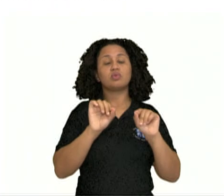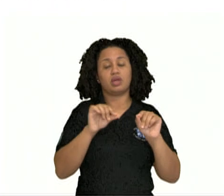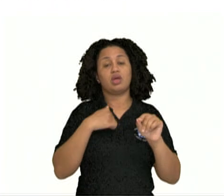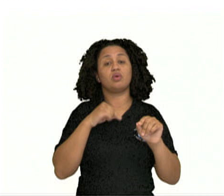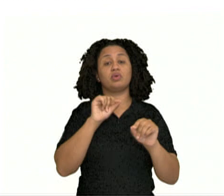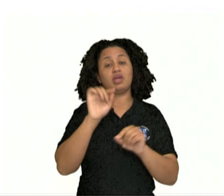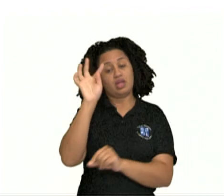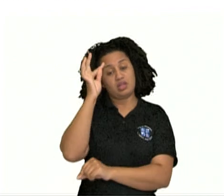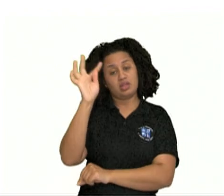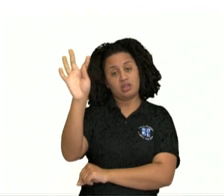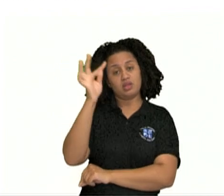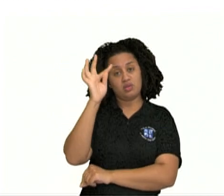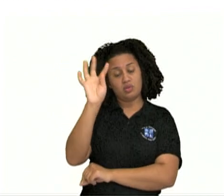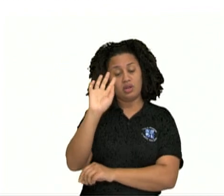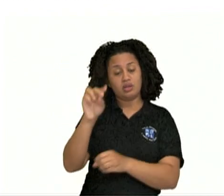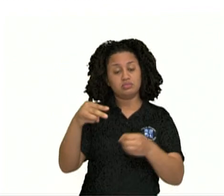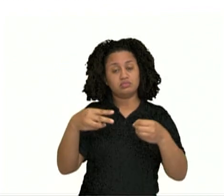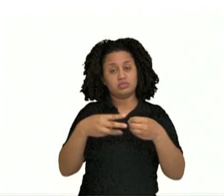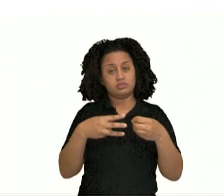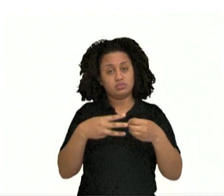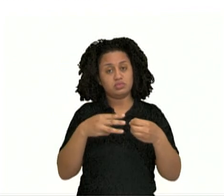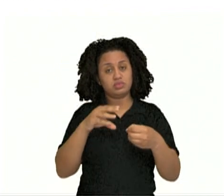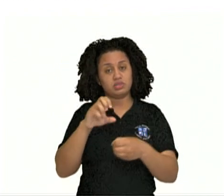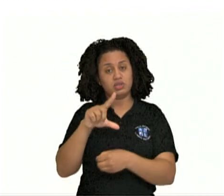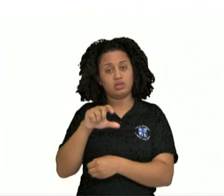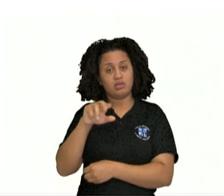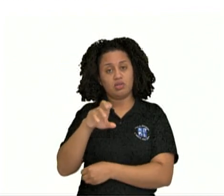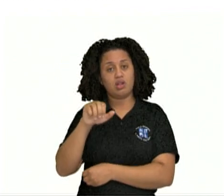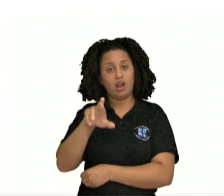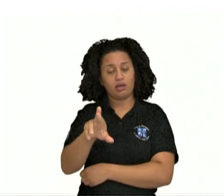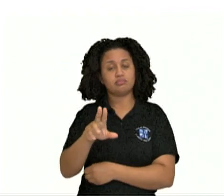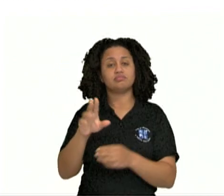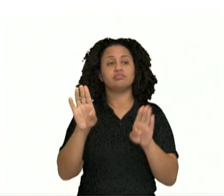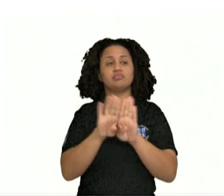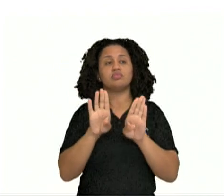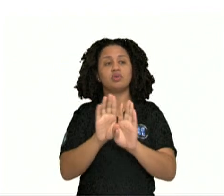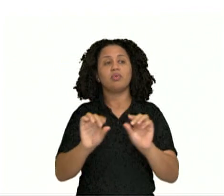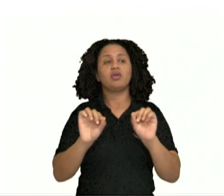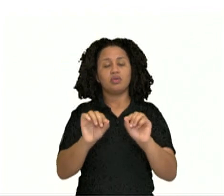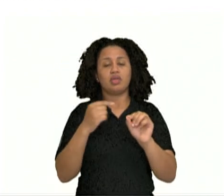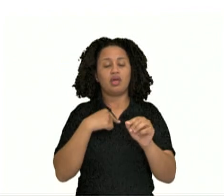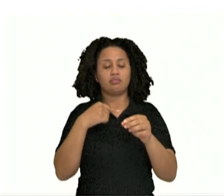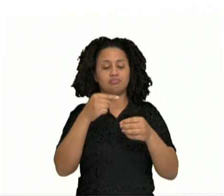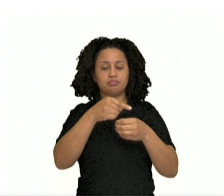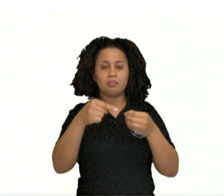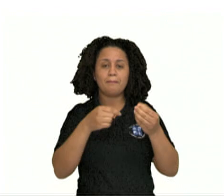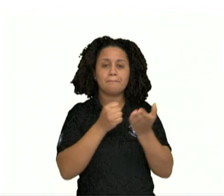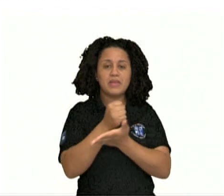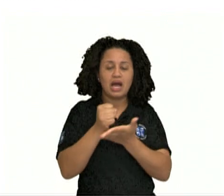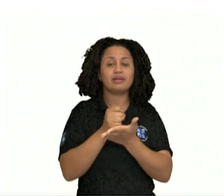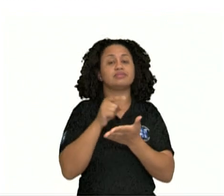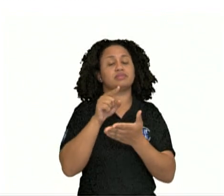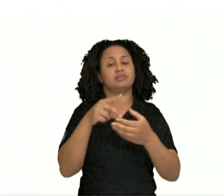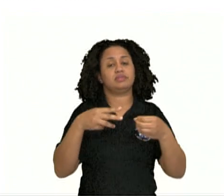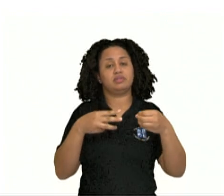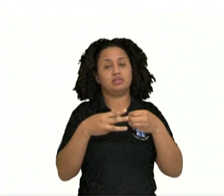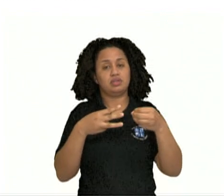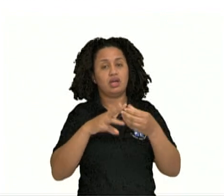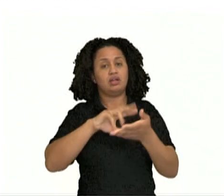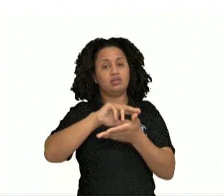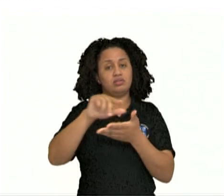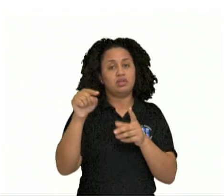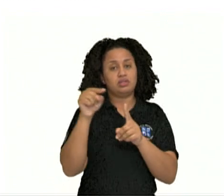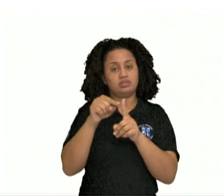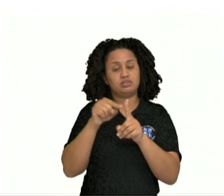seria a chamada teoria celular e também relacionar as partes fundamentais da célula com seus diferentes tipos celulares